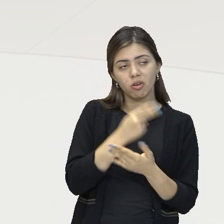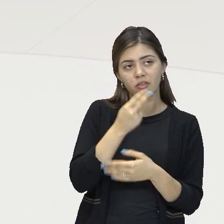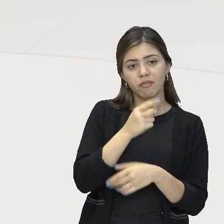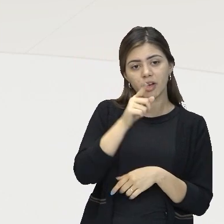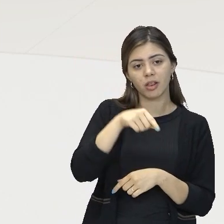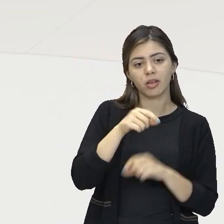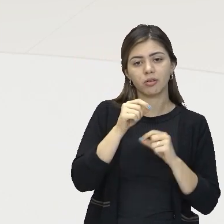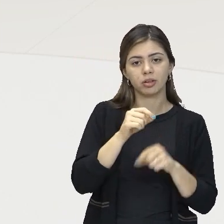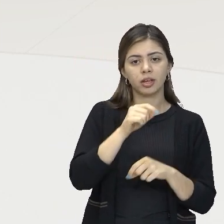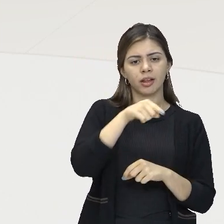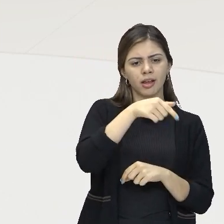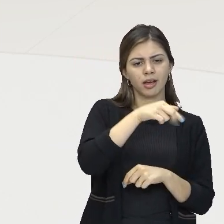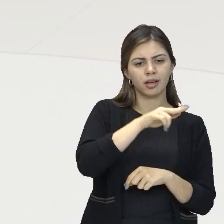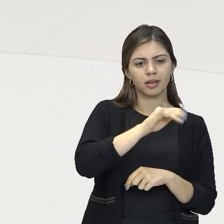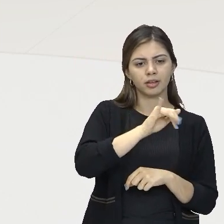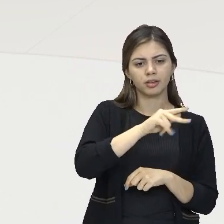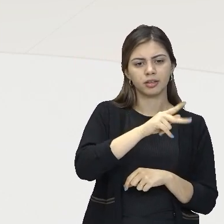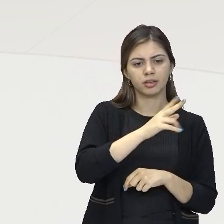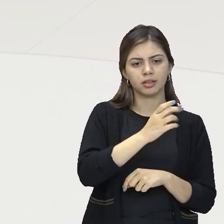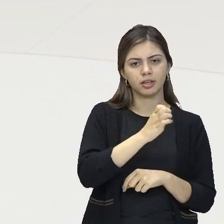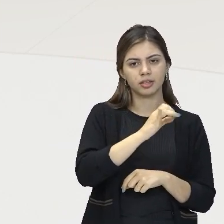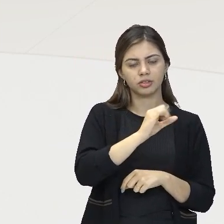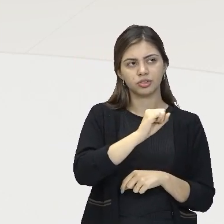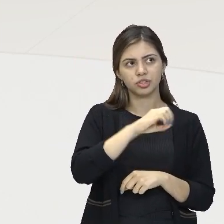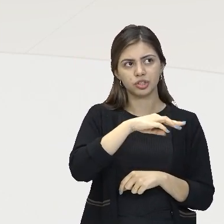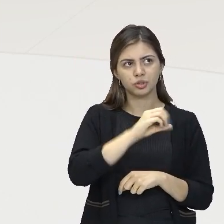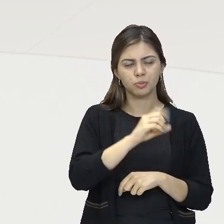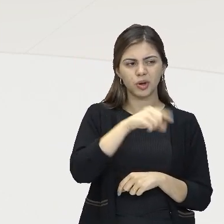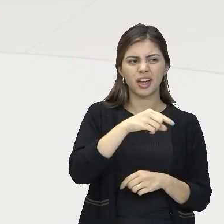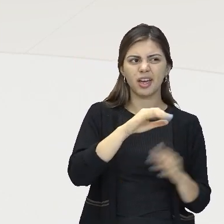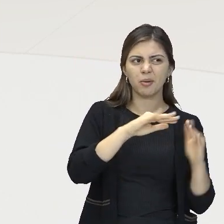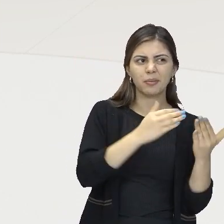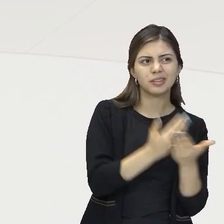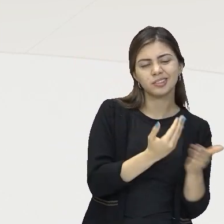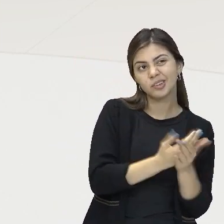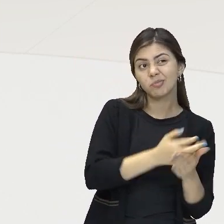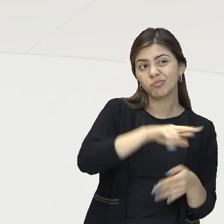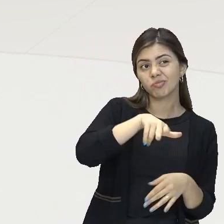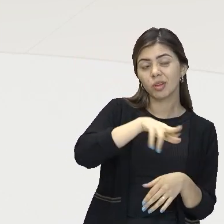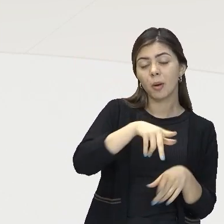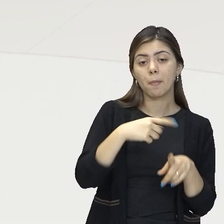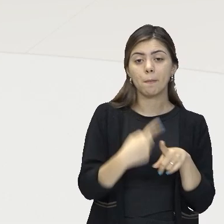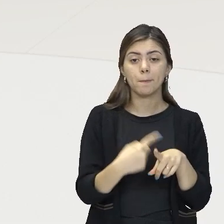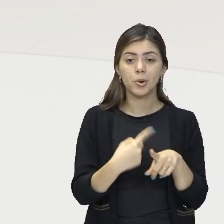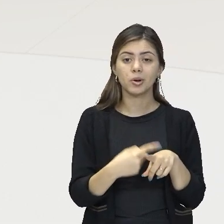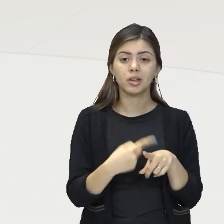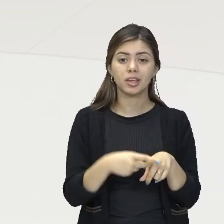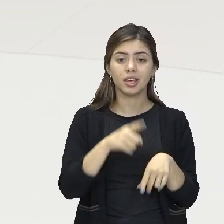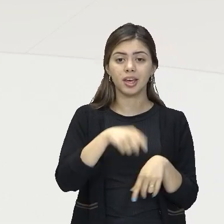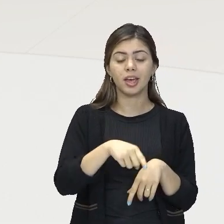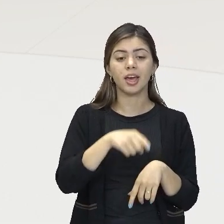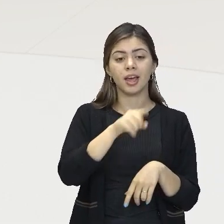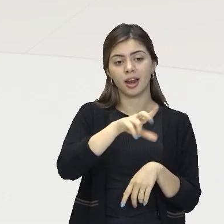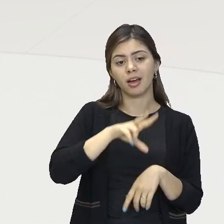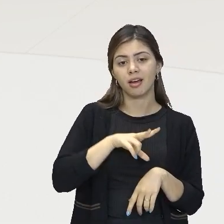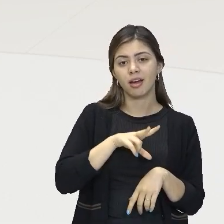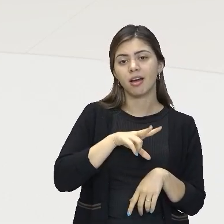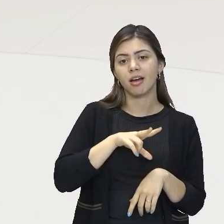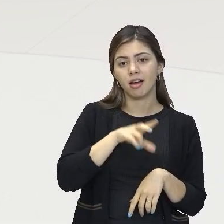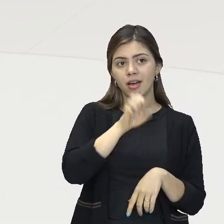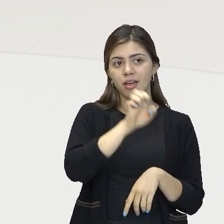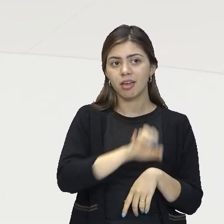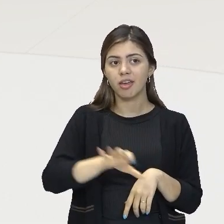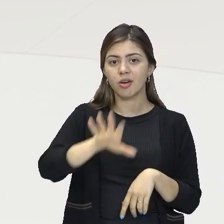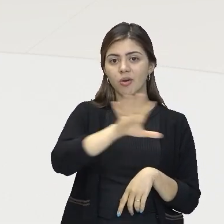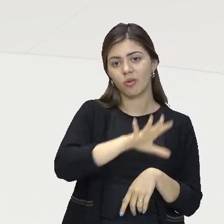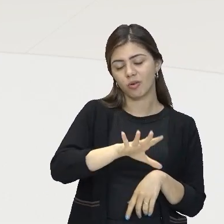não pode ser considerado, né, uma escola literária brasileira, uma vez que quem escreveu ainda foi o europeu, né, não os